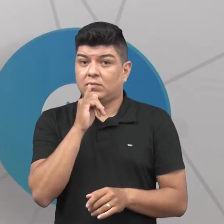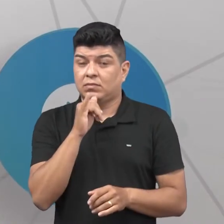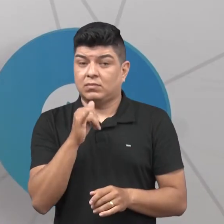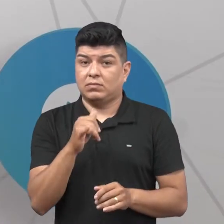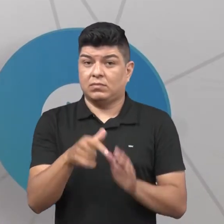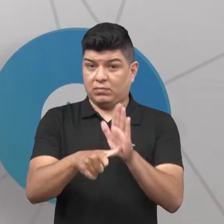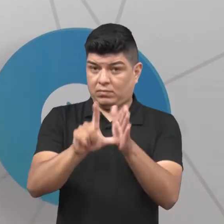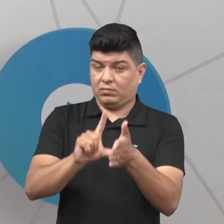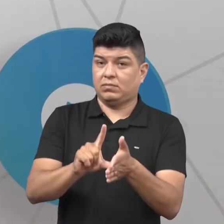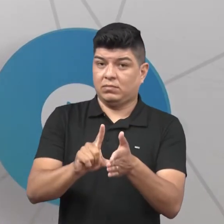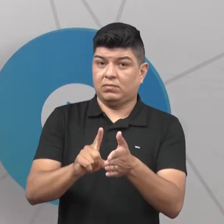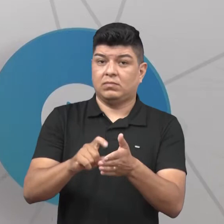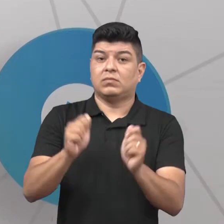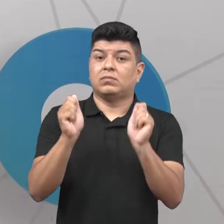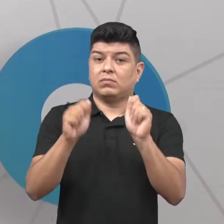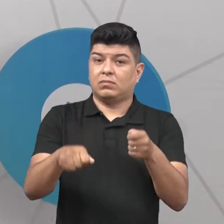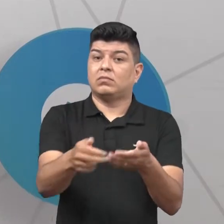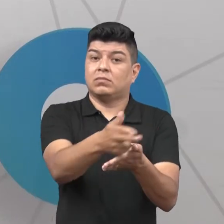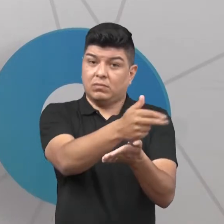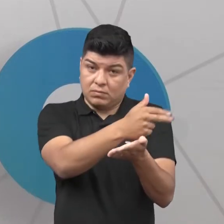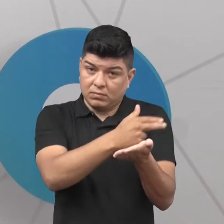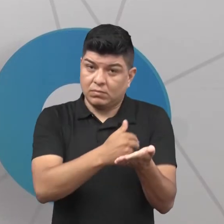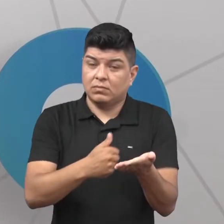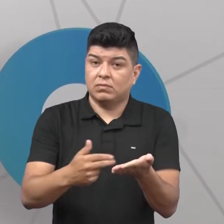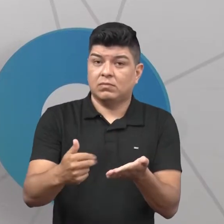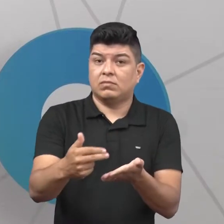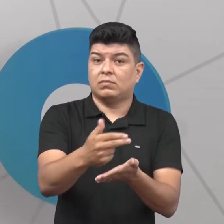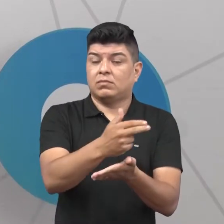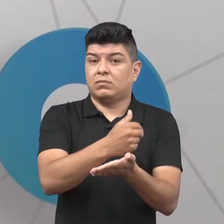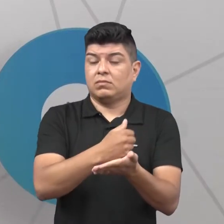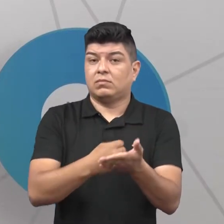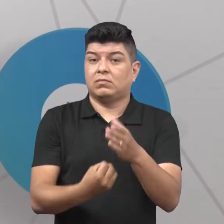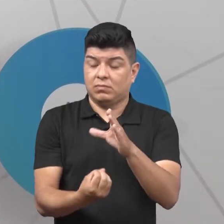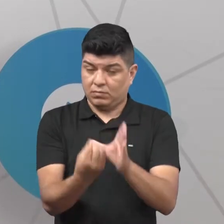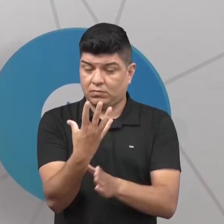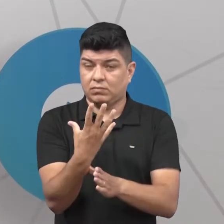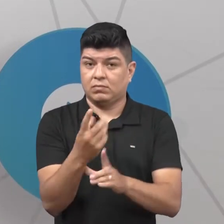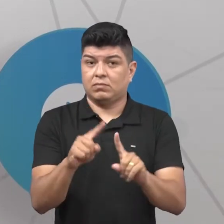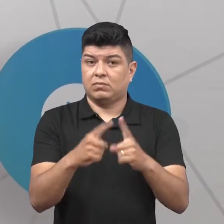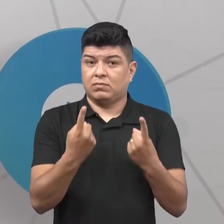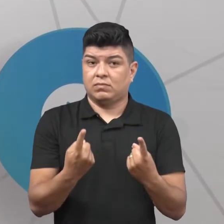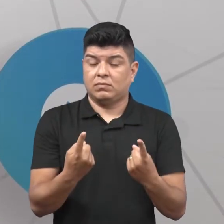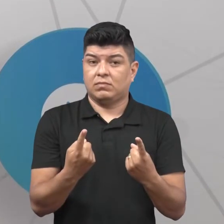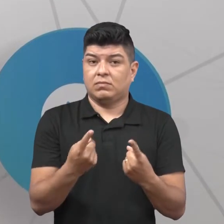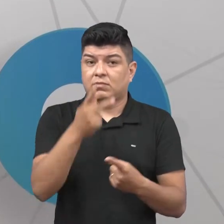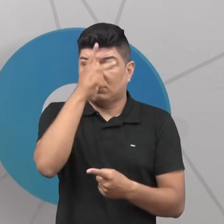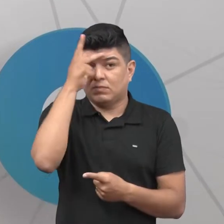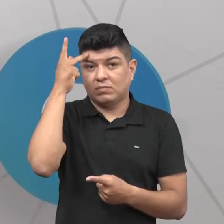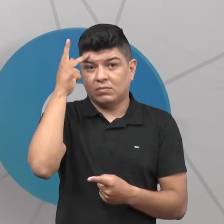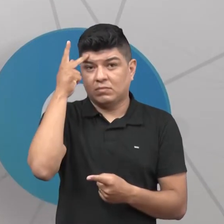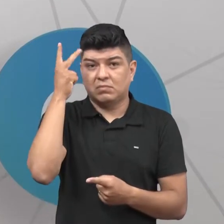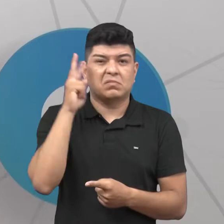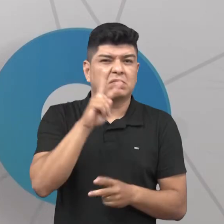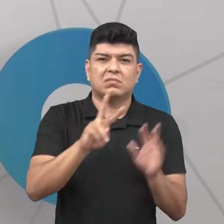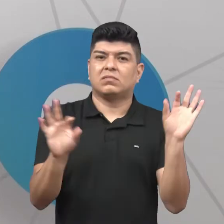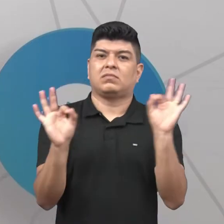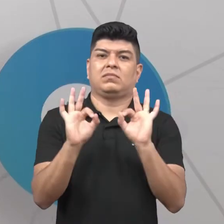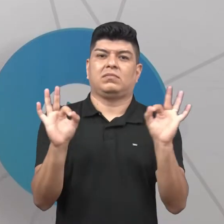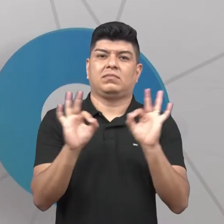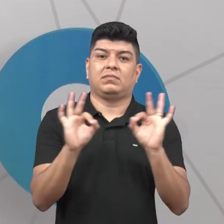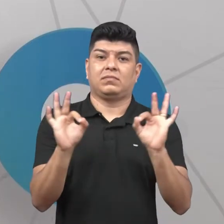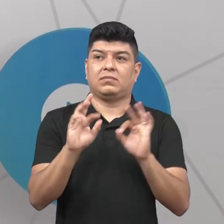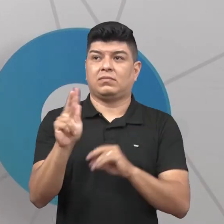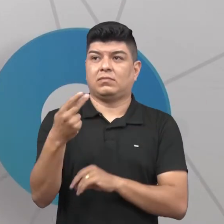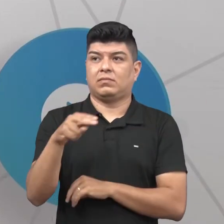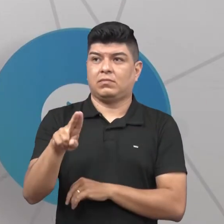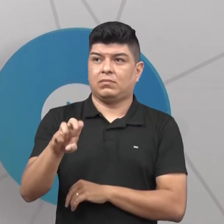Noel, porque eu posso desenhar, né, e criar toda uma concepção. Mas e para essa pessoa que não enxerga? Então, Hume